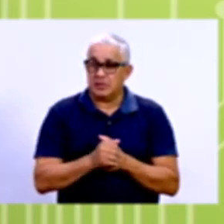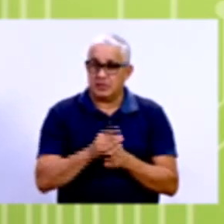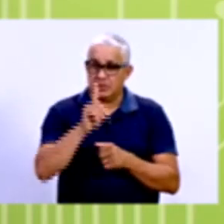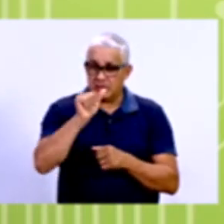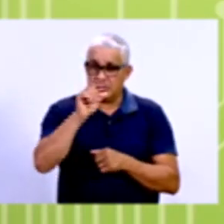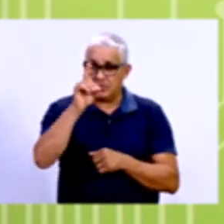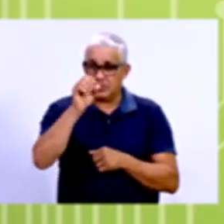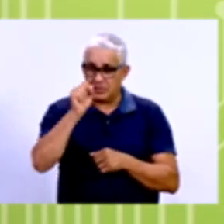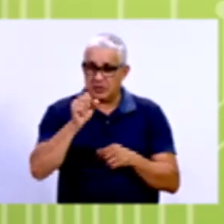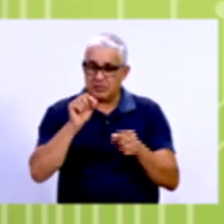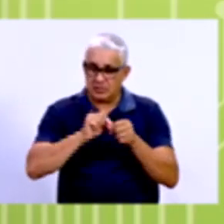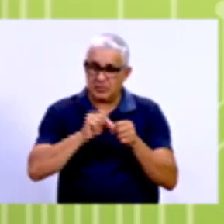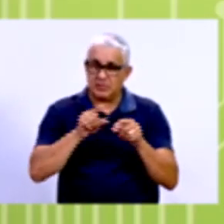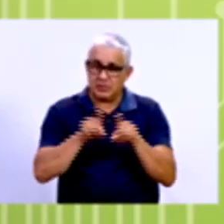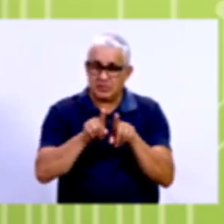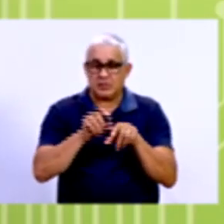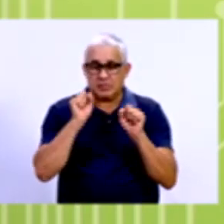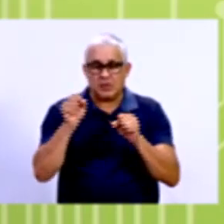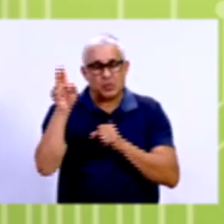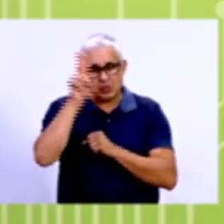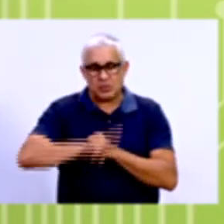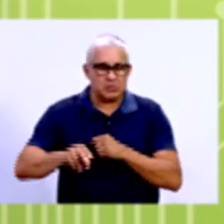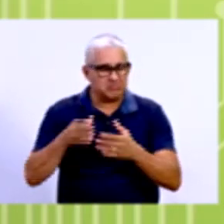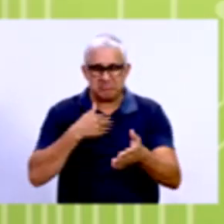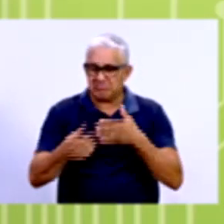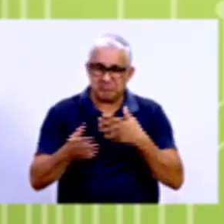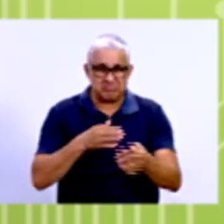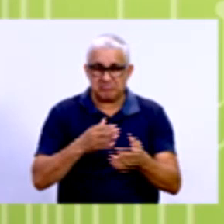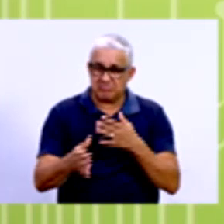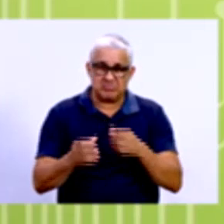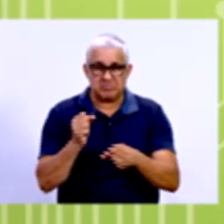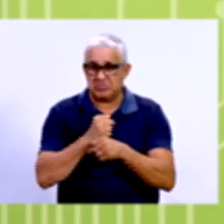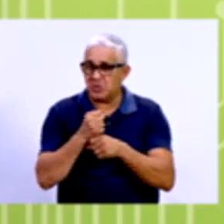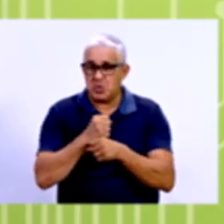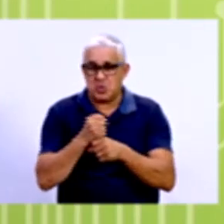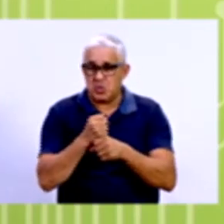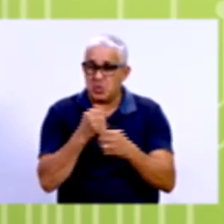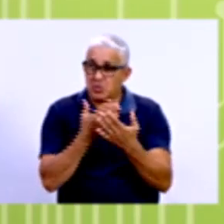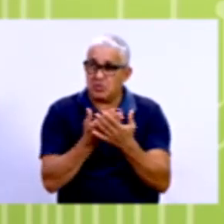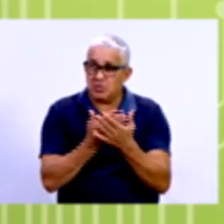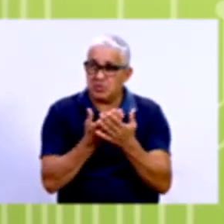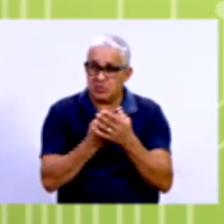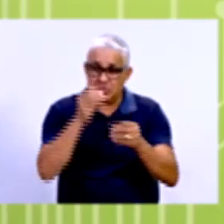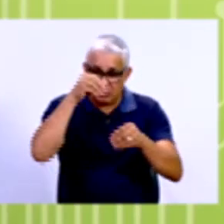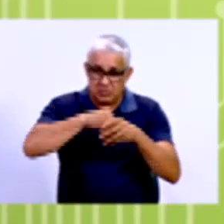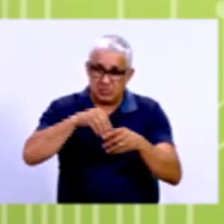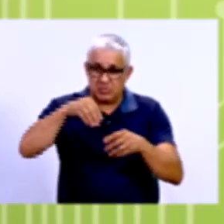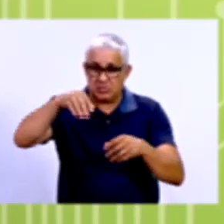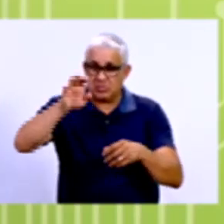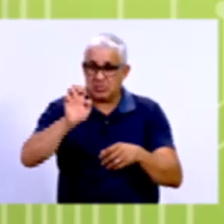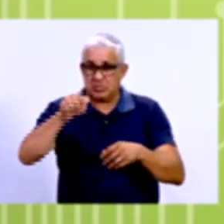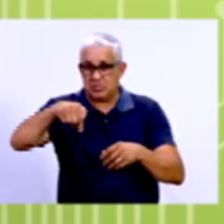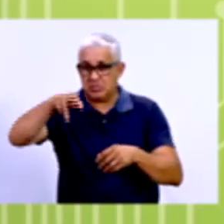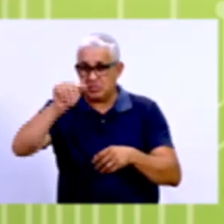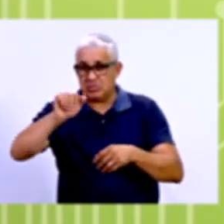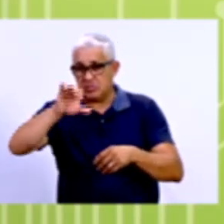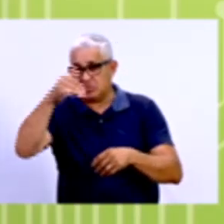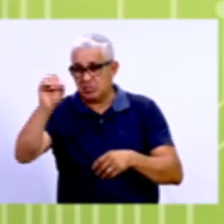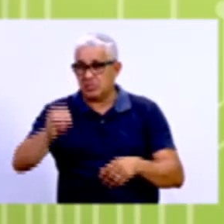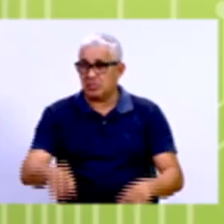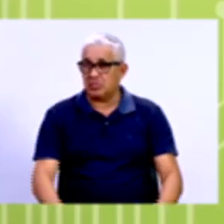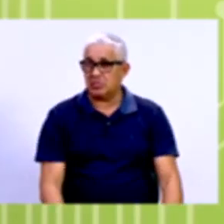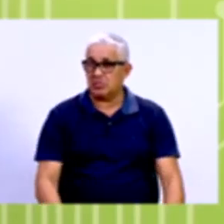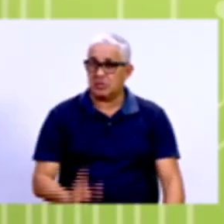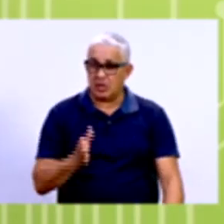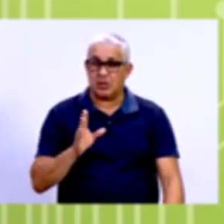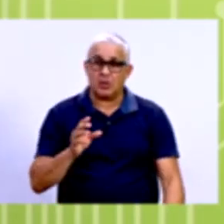dados, vocês podem usar agora qualquer quantidade de anos estudados aqui dentro dessa equação, que ela vai dar ela